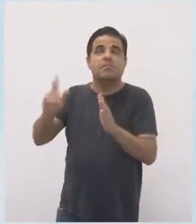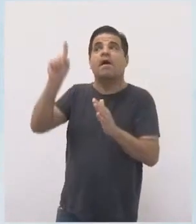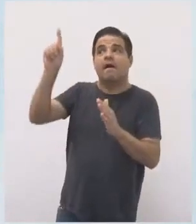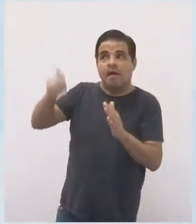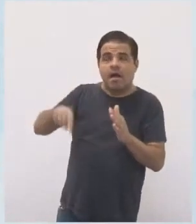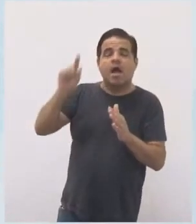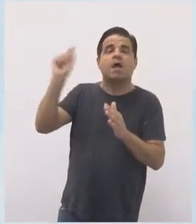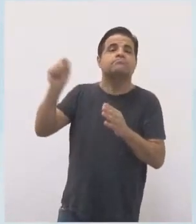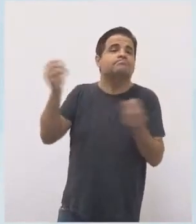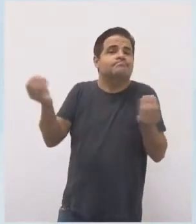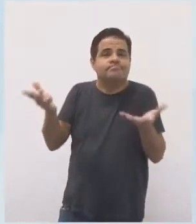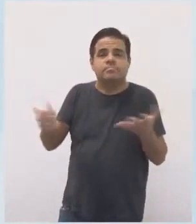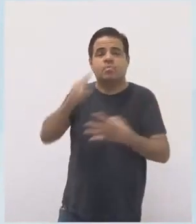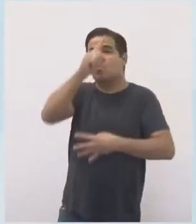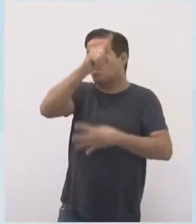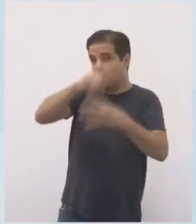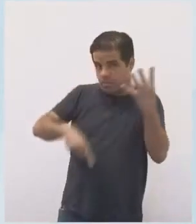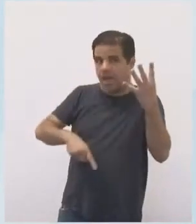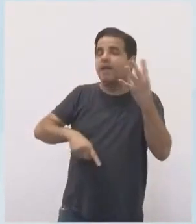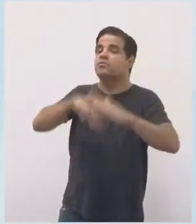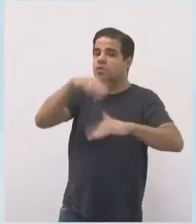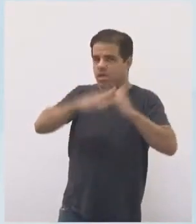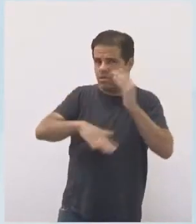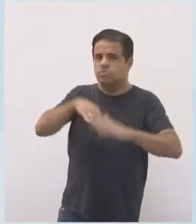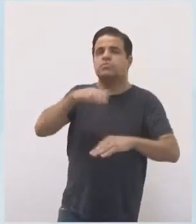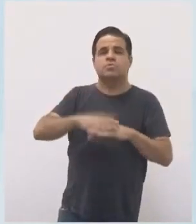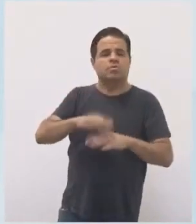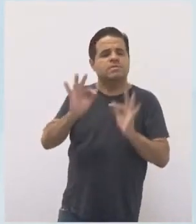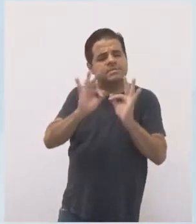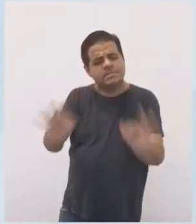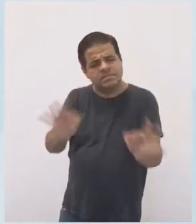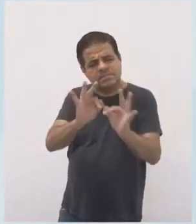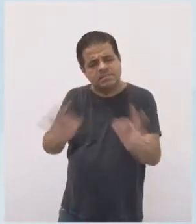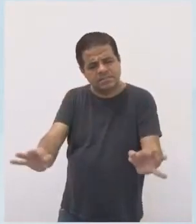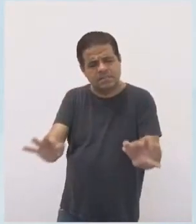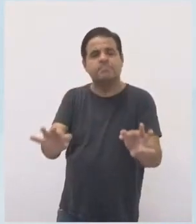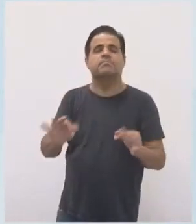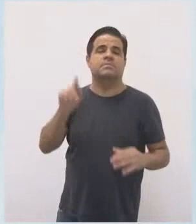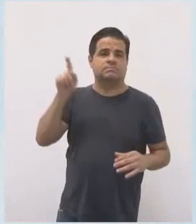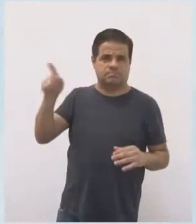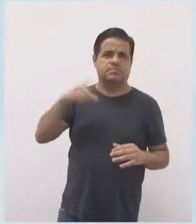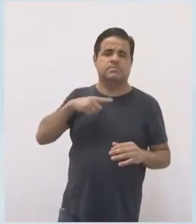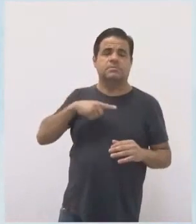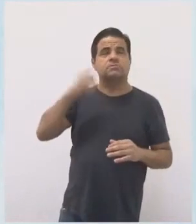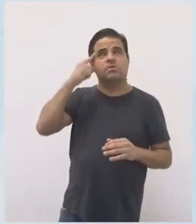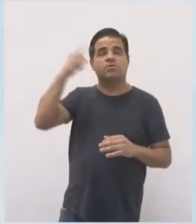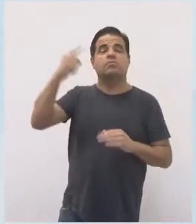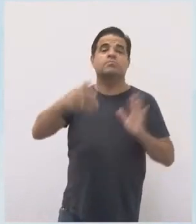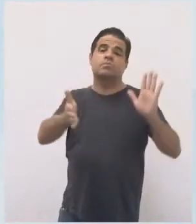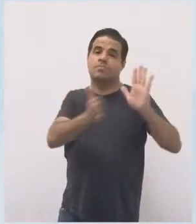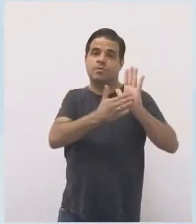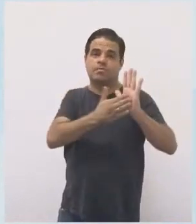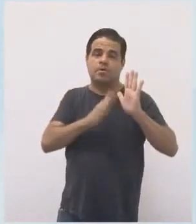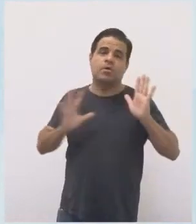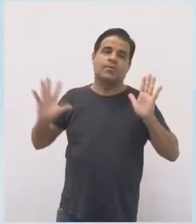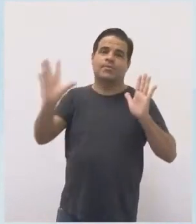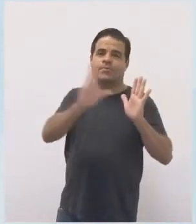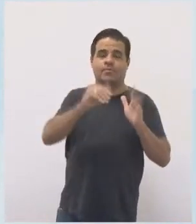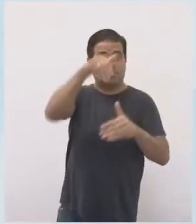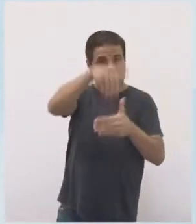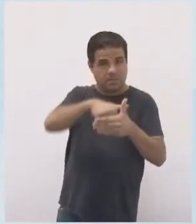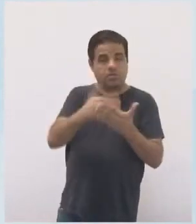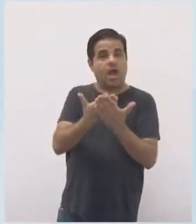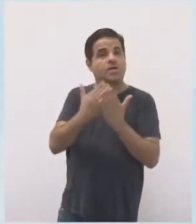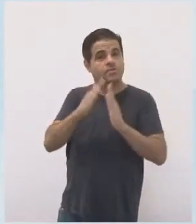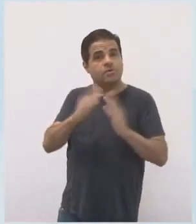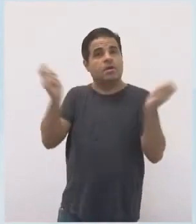são 4 ações bastante simples, que nós vamos propor que todos dentro da